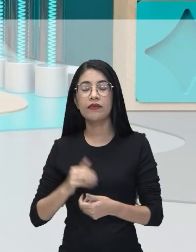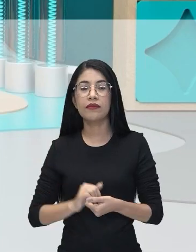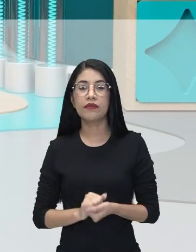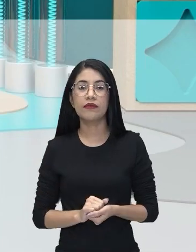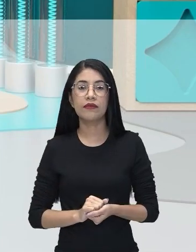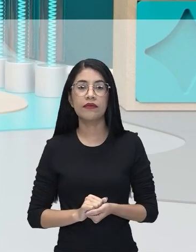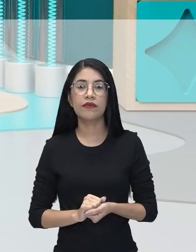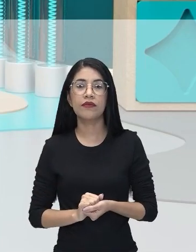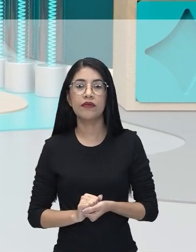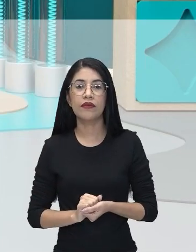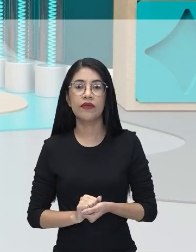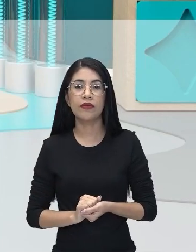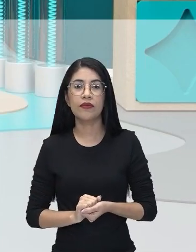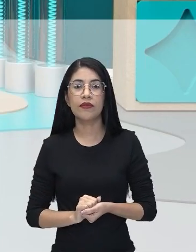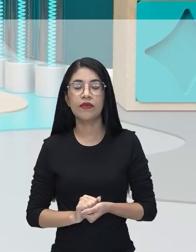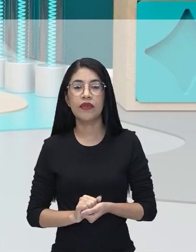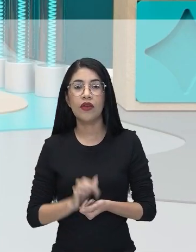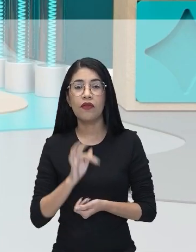Friendly.